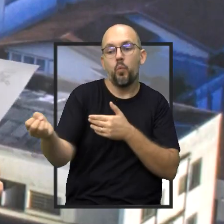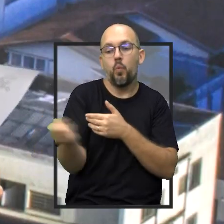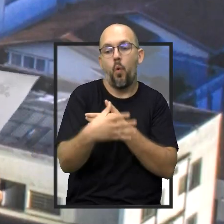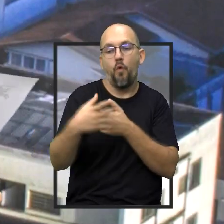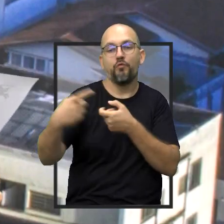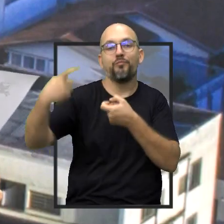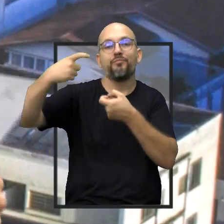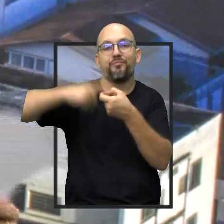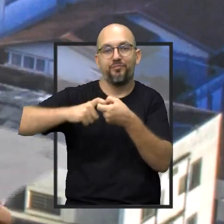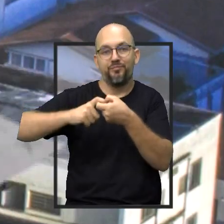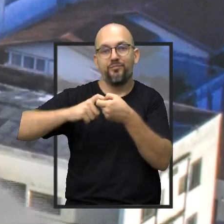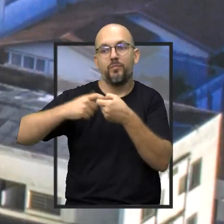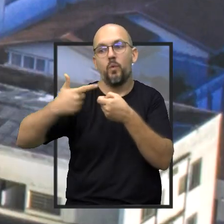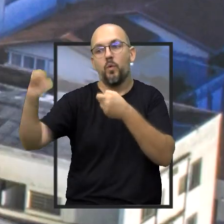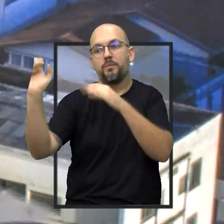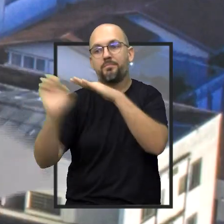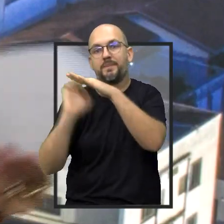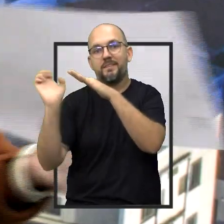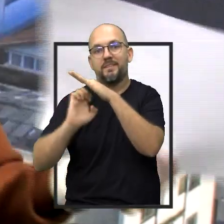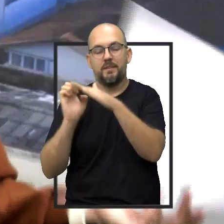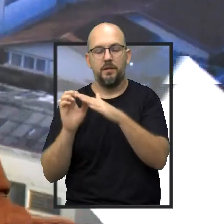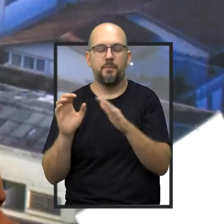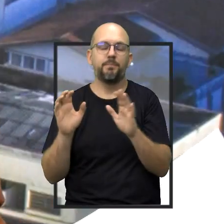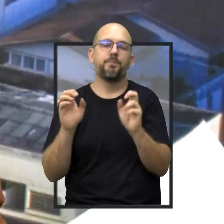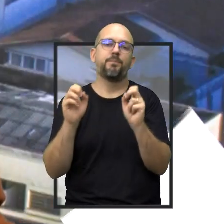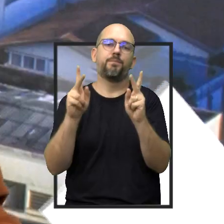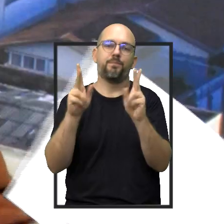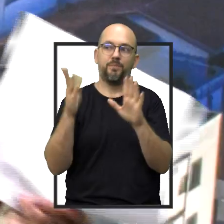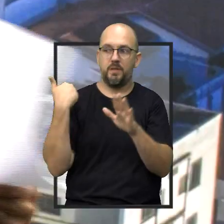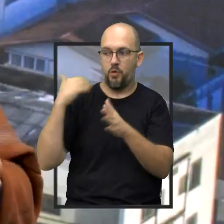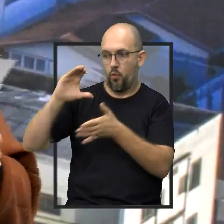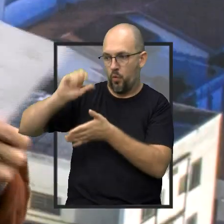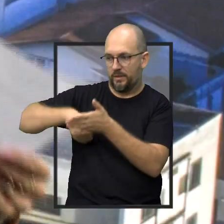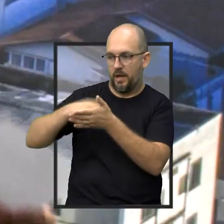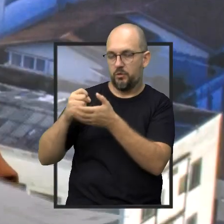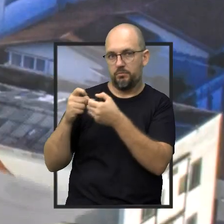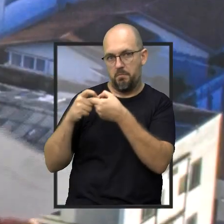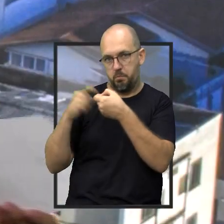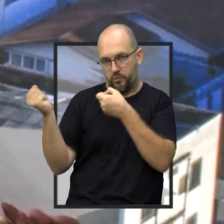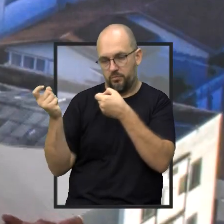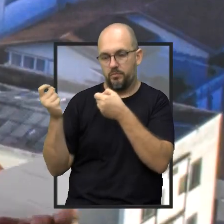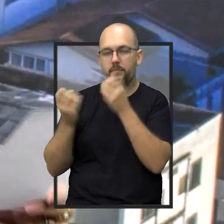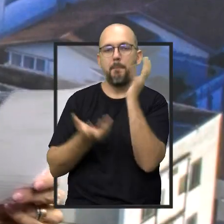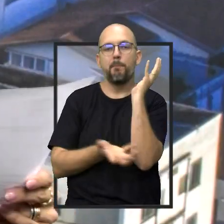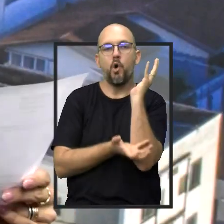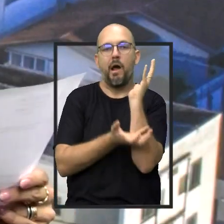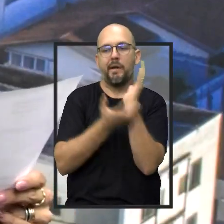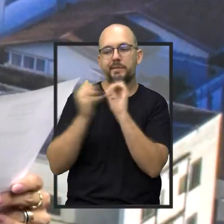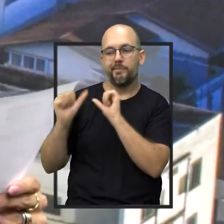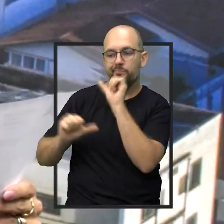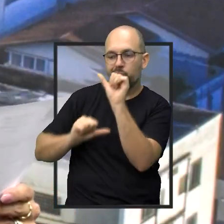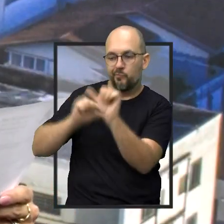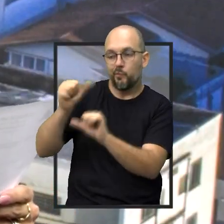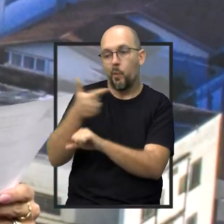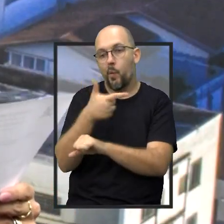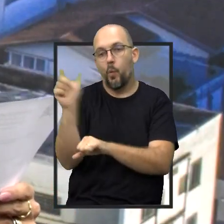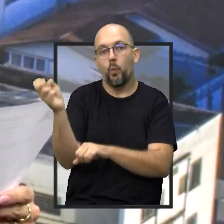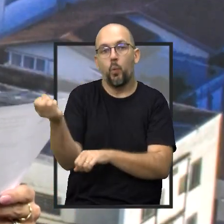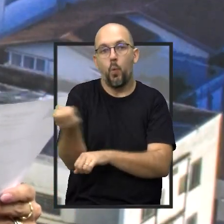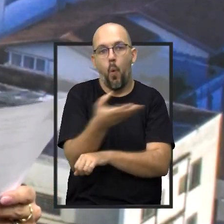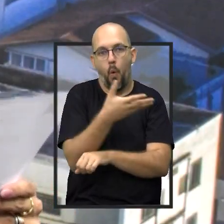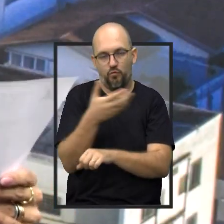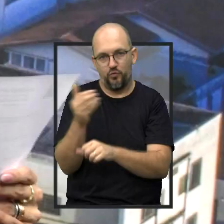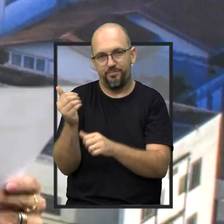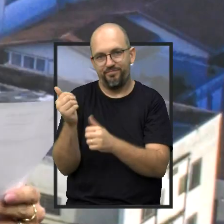novo credenciamento. Ou seja, eles encerraram um contrato e estão fazendo o processo burocrático para renovação de um